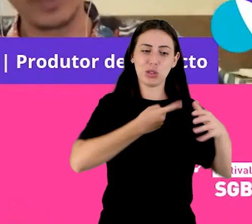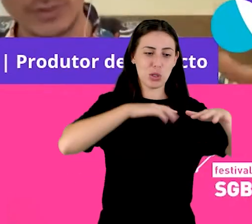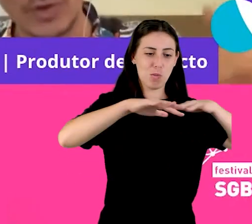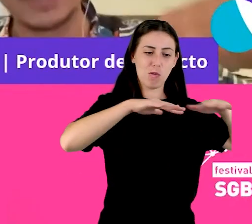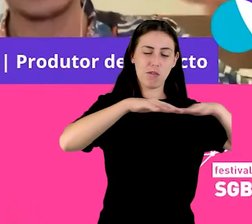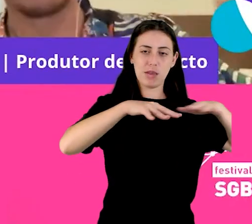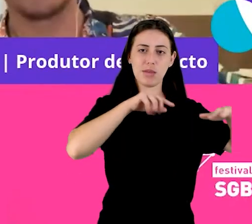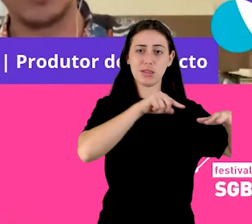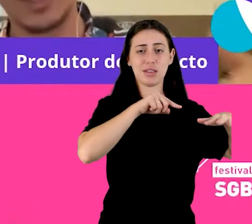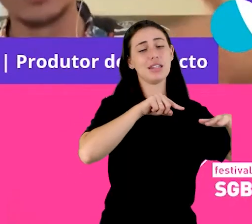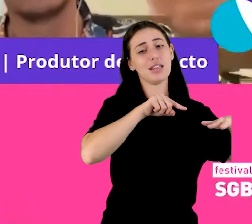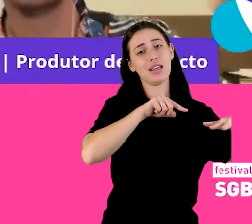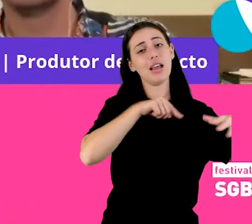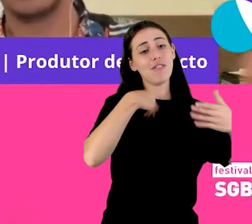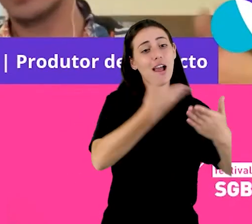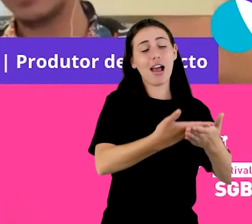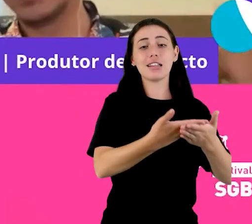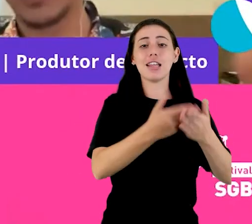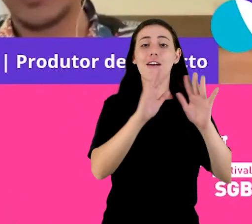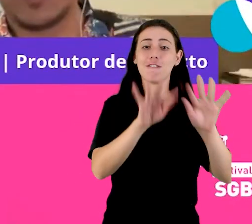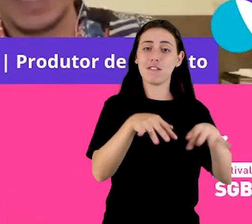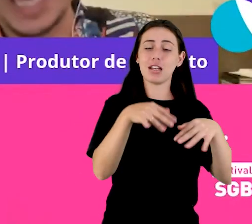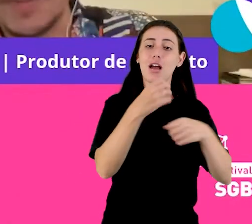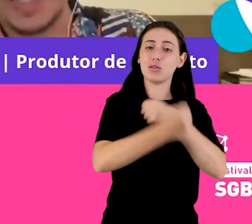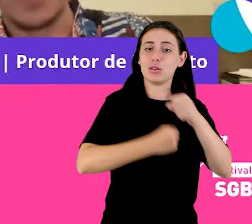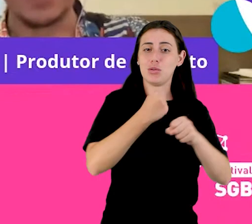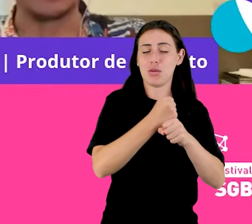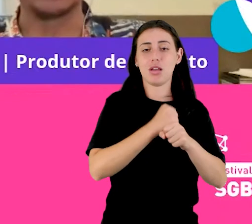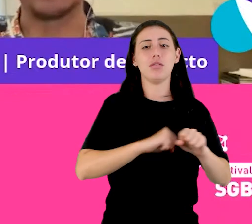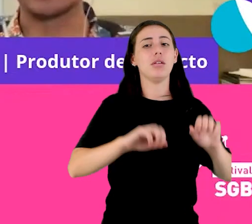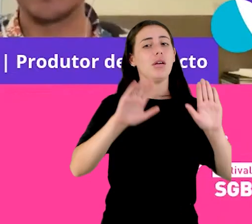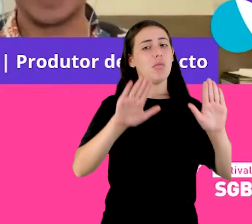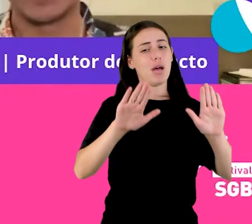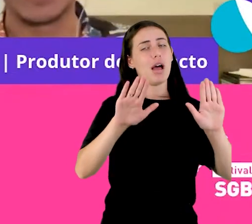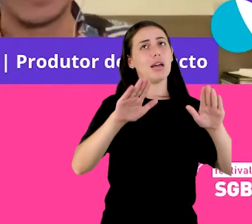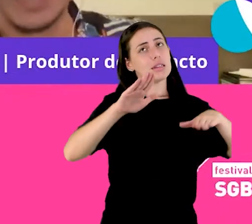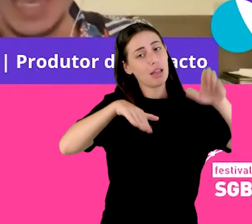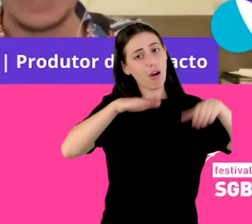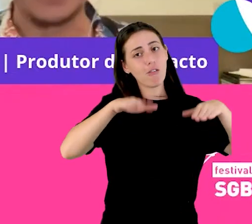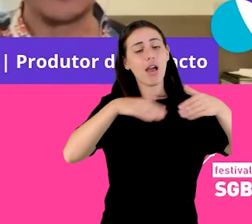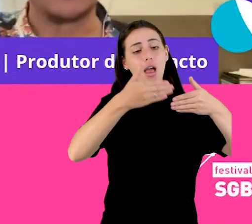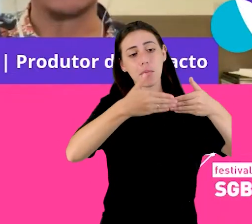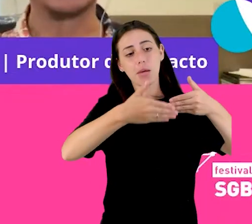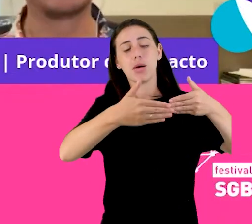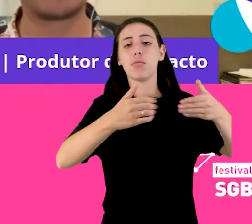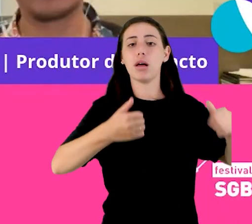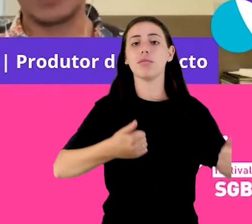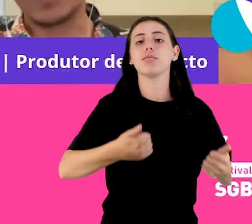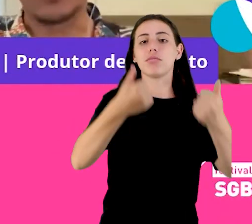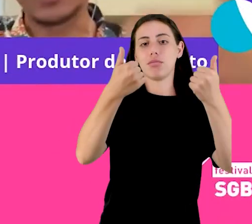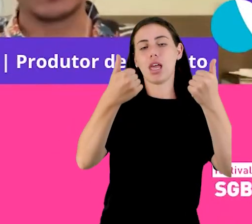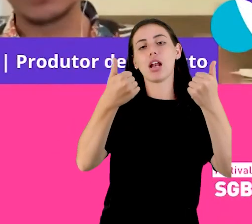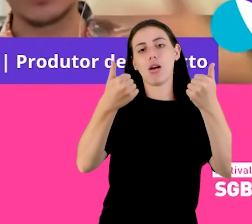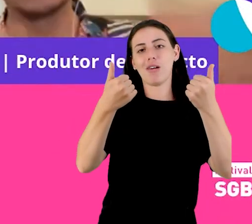do ano, então, essa coisa começa a andar um pouco melhor, e aí, tipo, eu fico para sempre, né? Tipo, é quase um pacto, assim, eterno com o filme, né? Mas